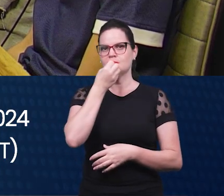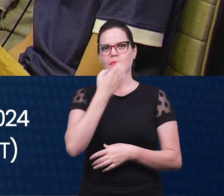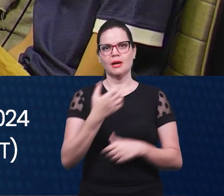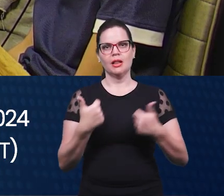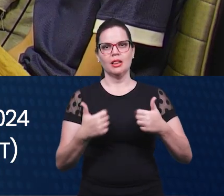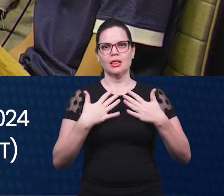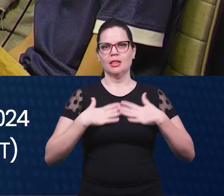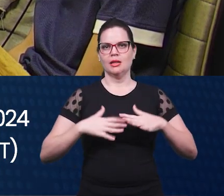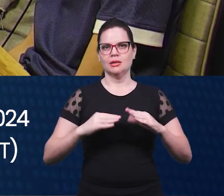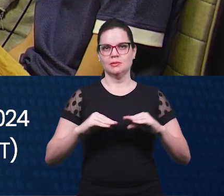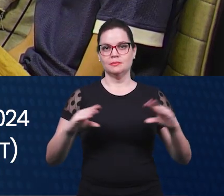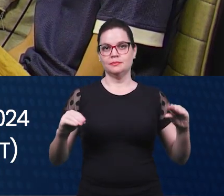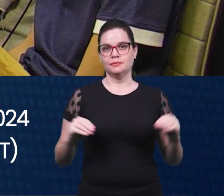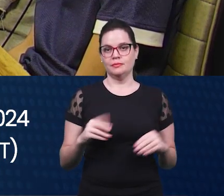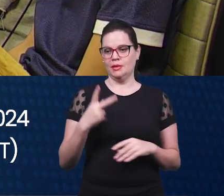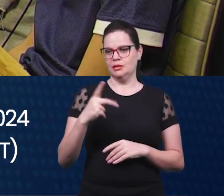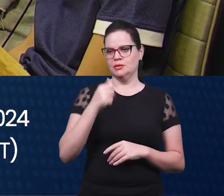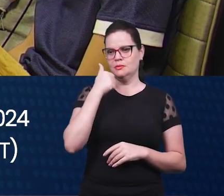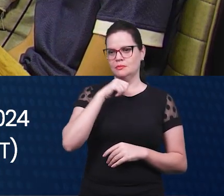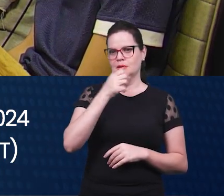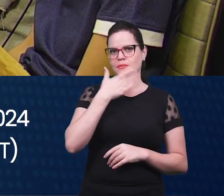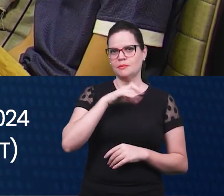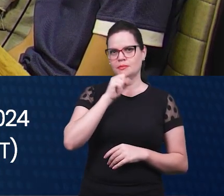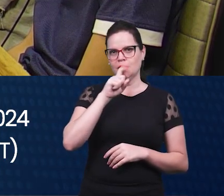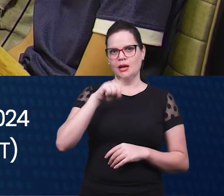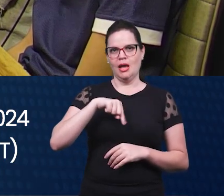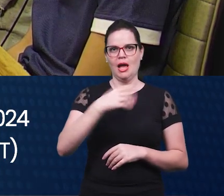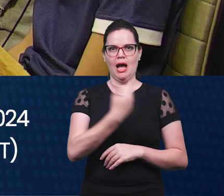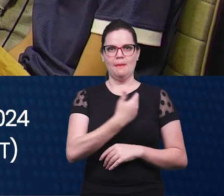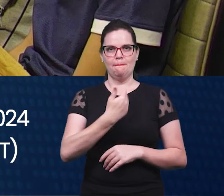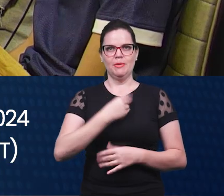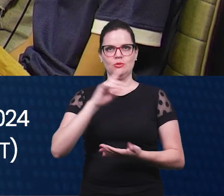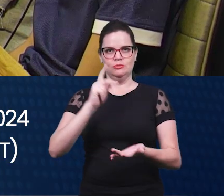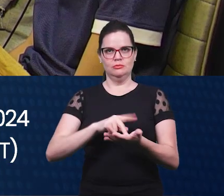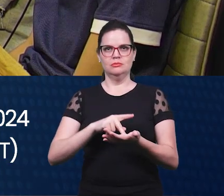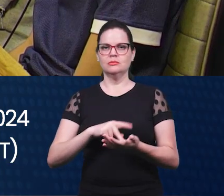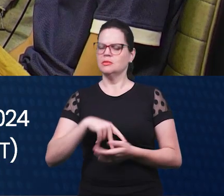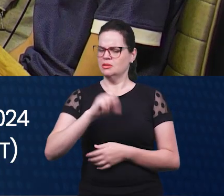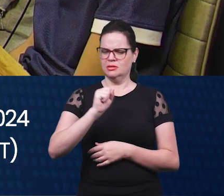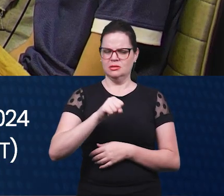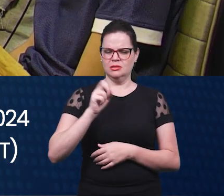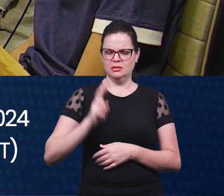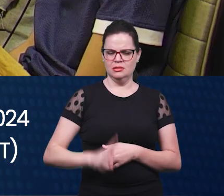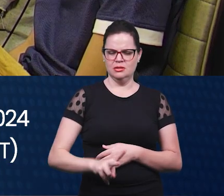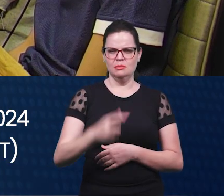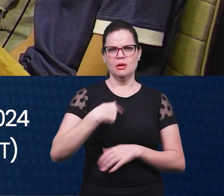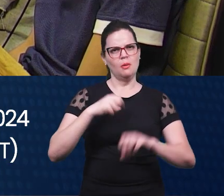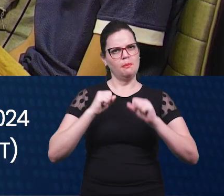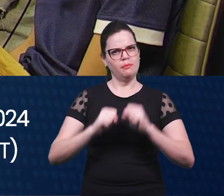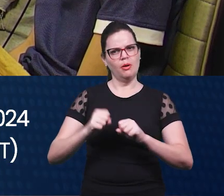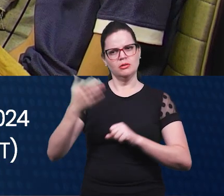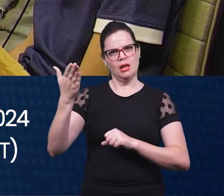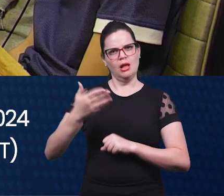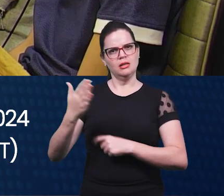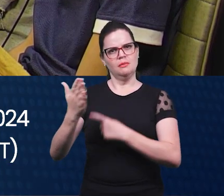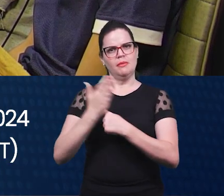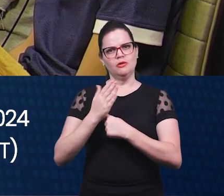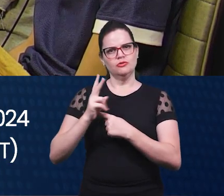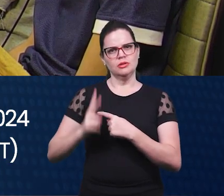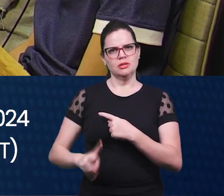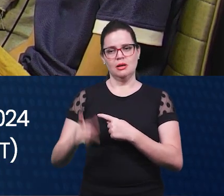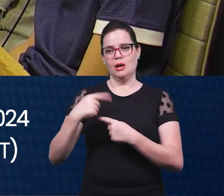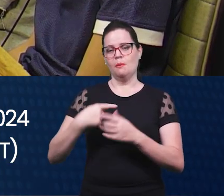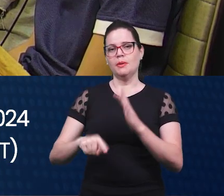que você tem os seus pais hoje como verdadeiros amigos? Sim, sempre. Eu posso contar com eles pra tudo. Eles são o meu